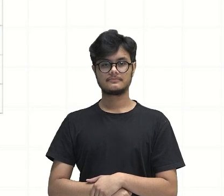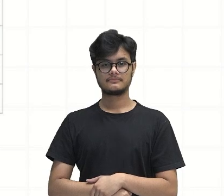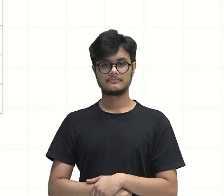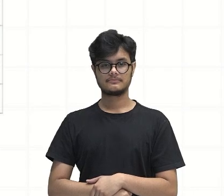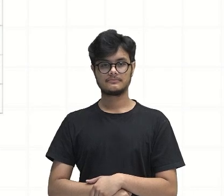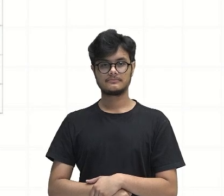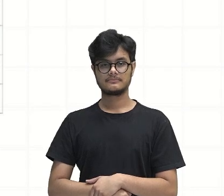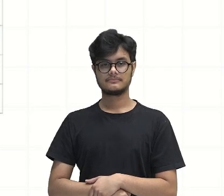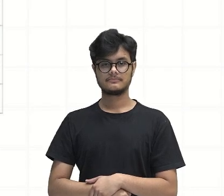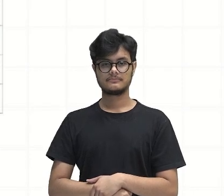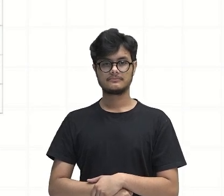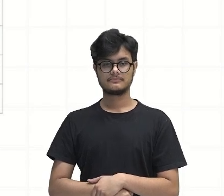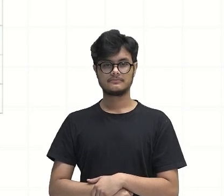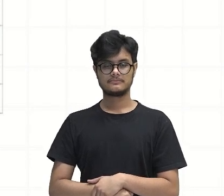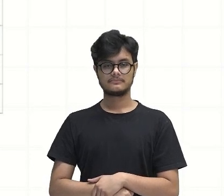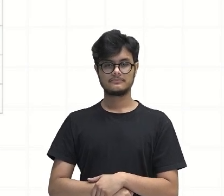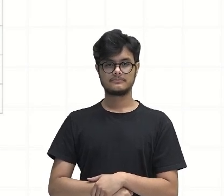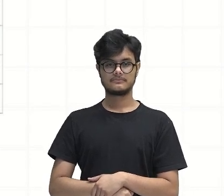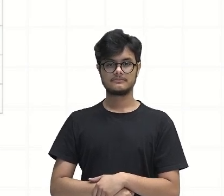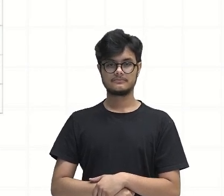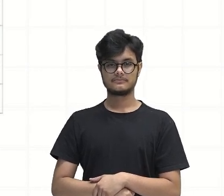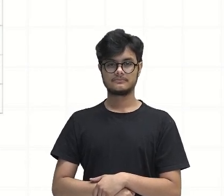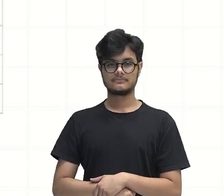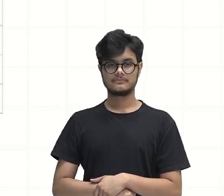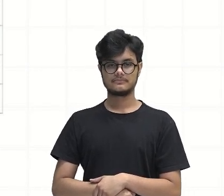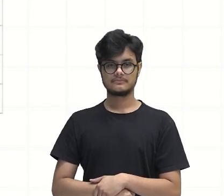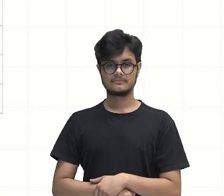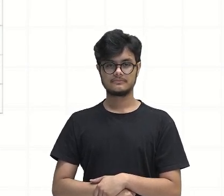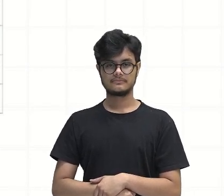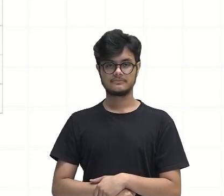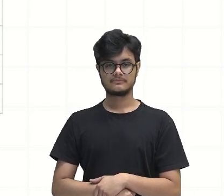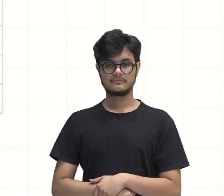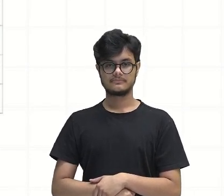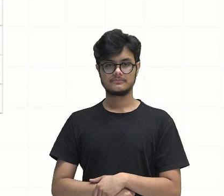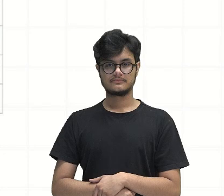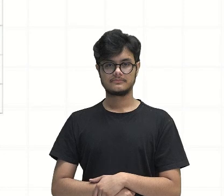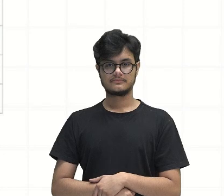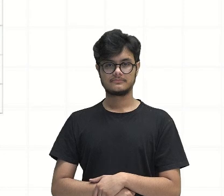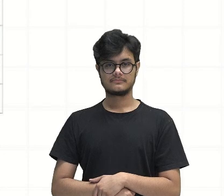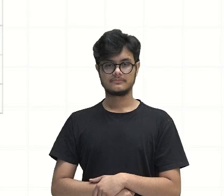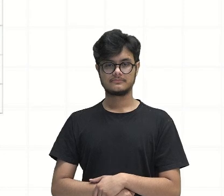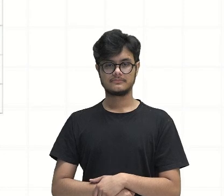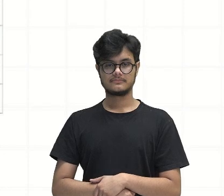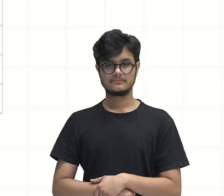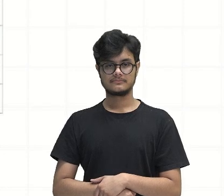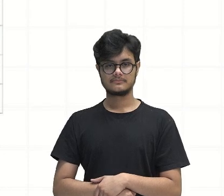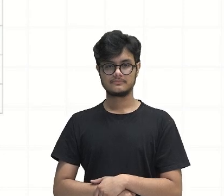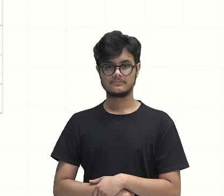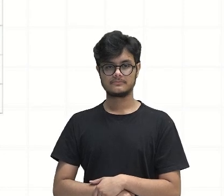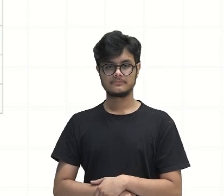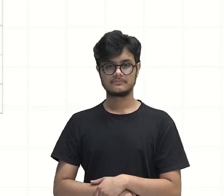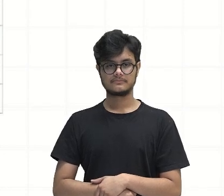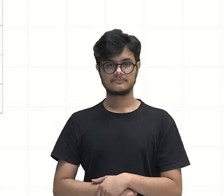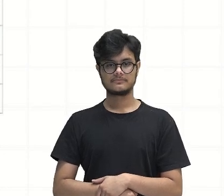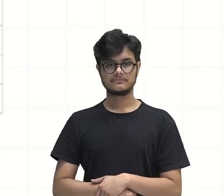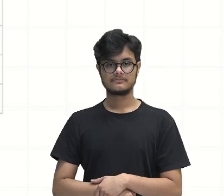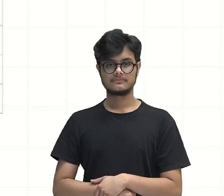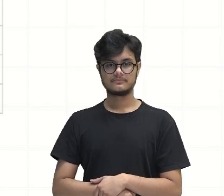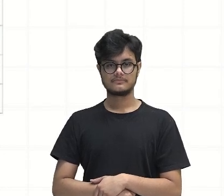Então, de fato, bateu aqui na posição menos 4. E o y vai ser